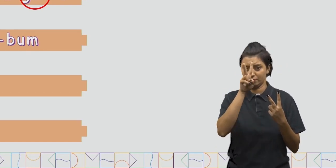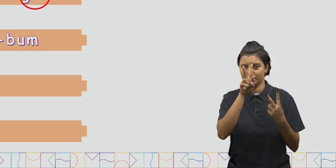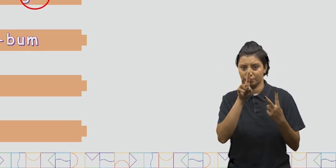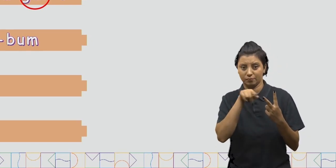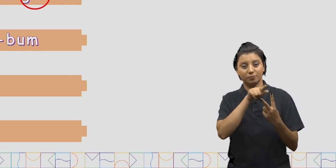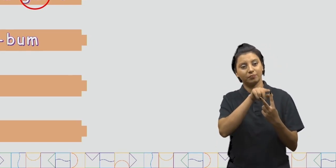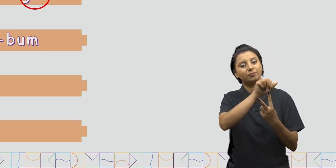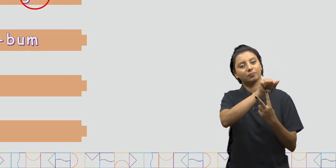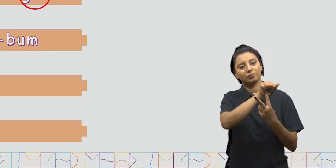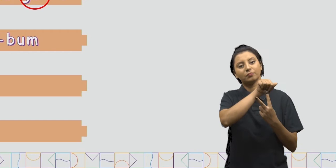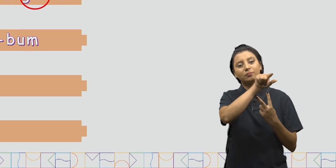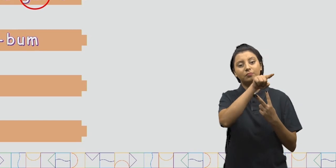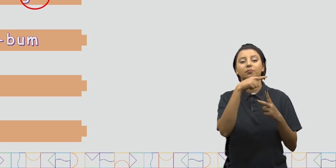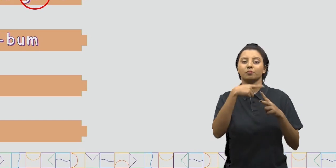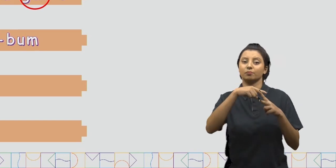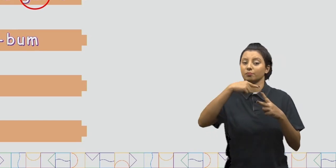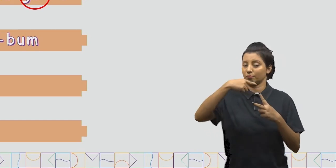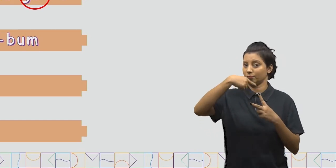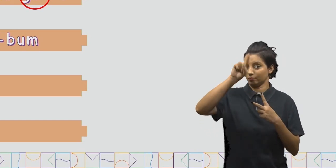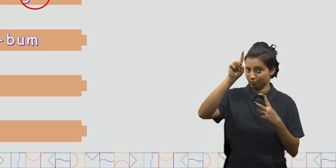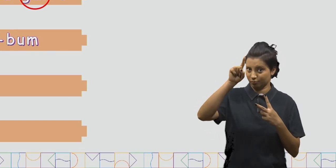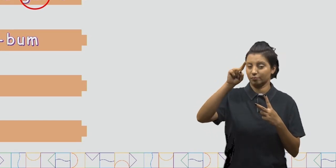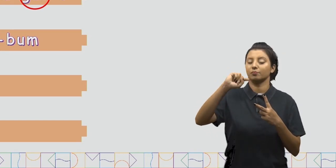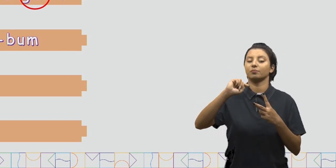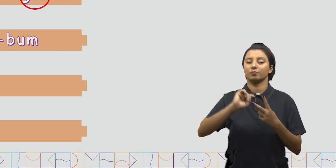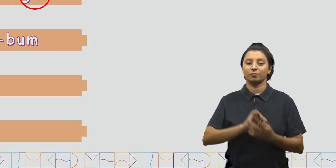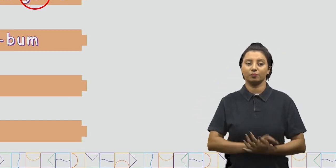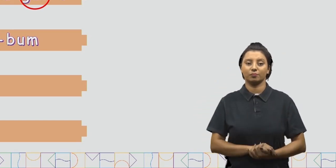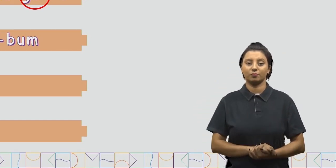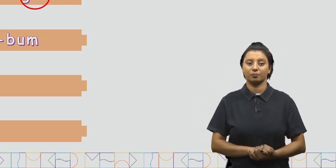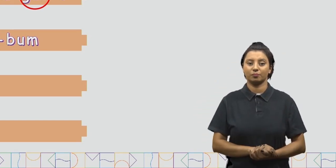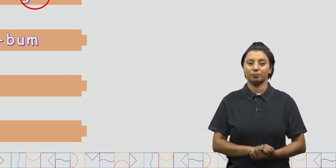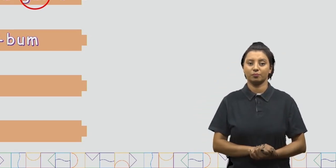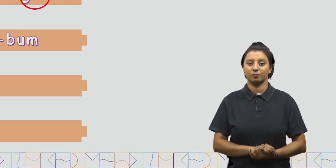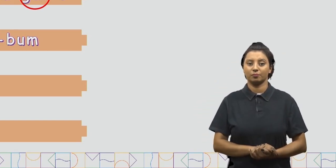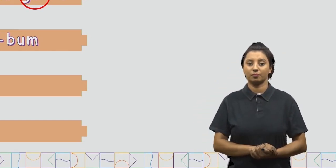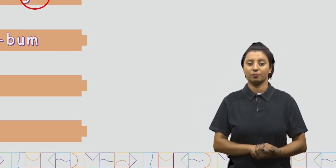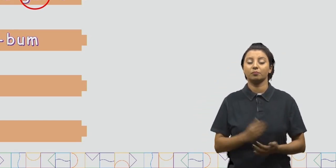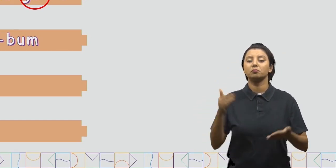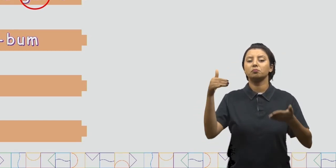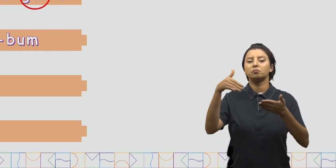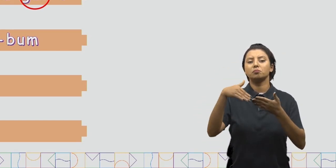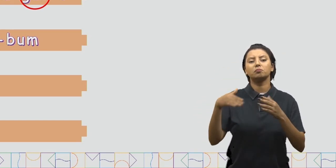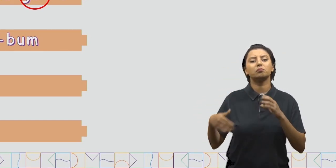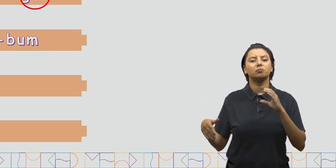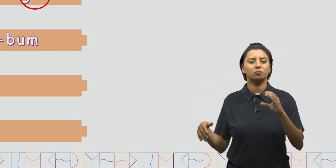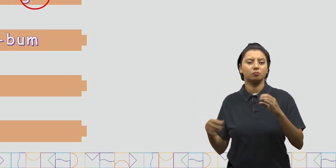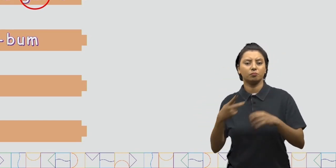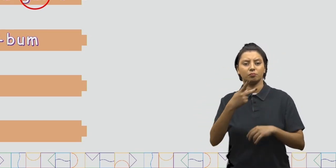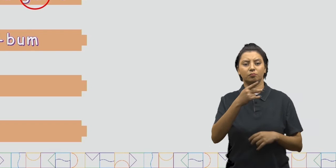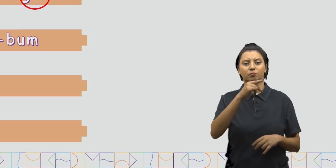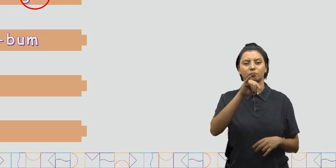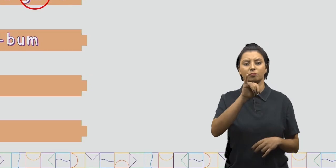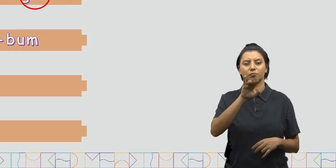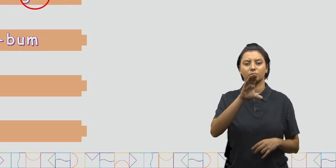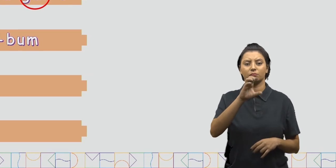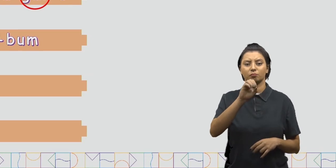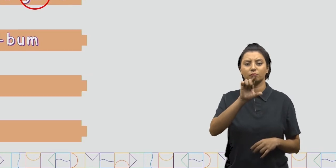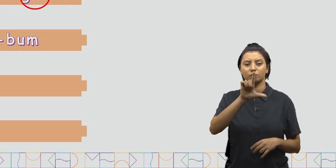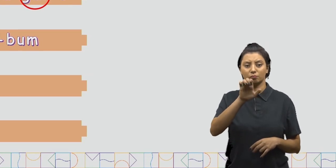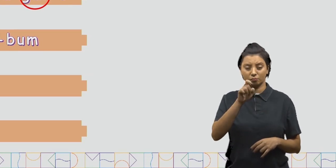tônica. Será au, pois tem um acento agudo. Lá na letra C, nós temos a